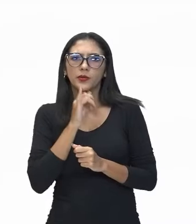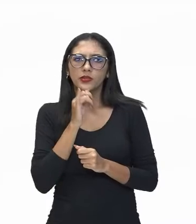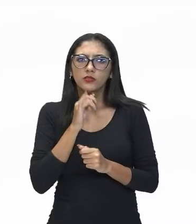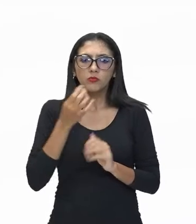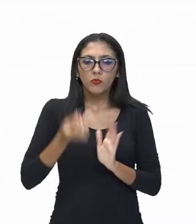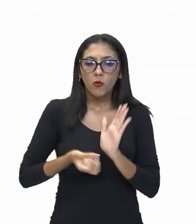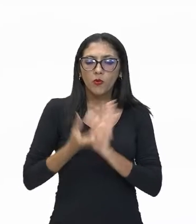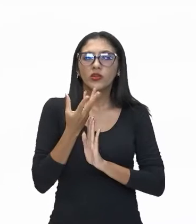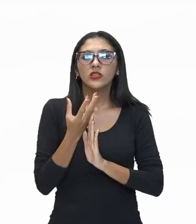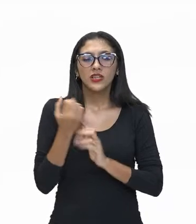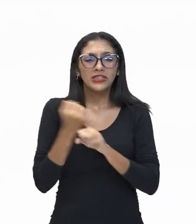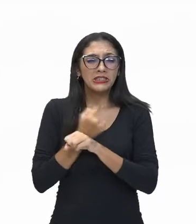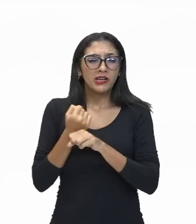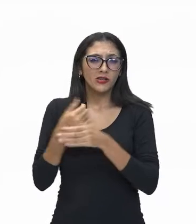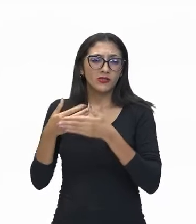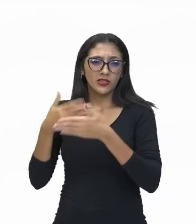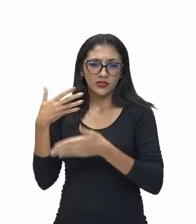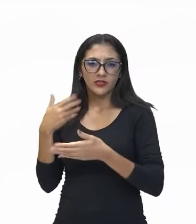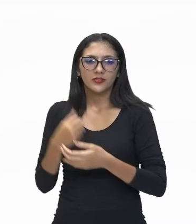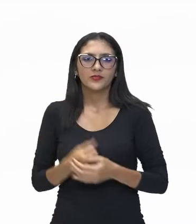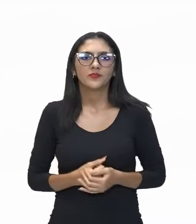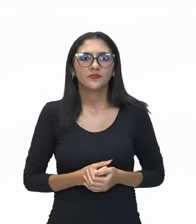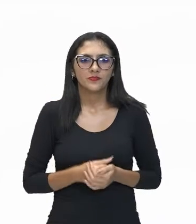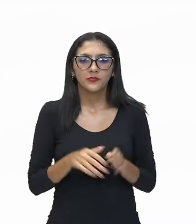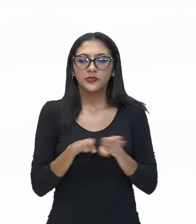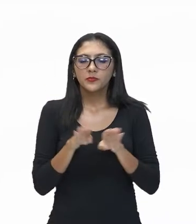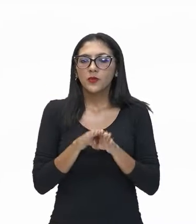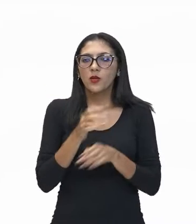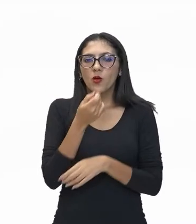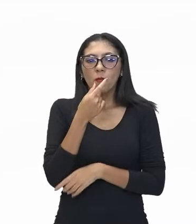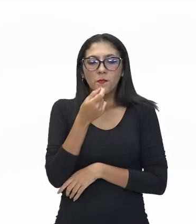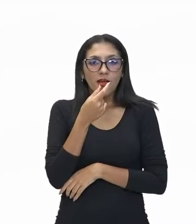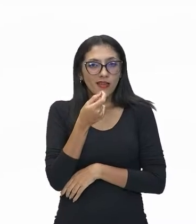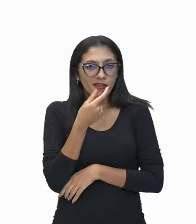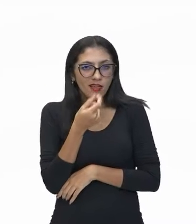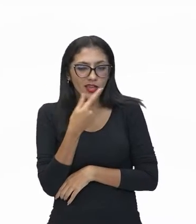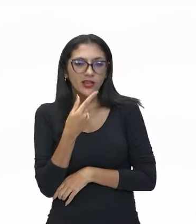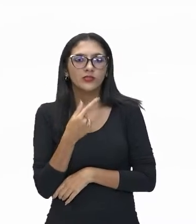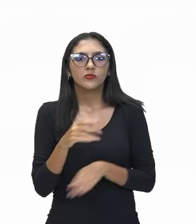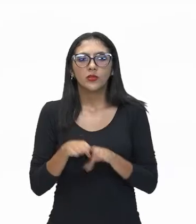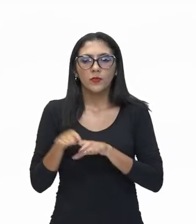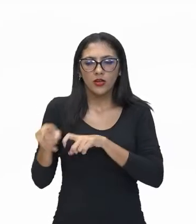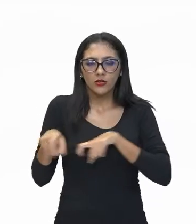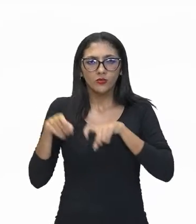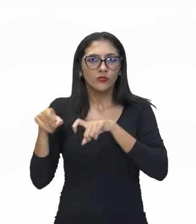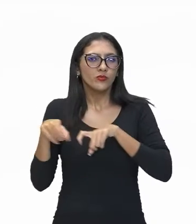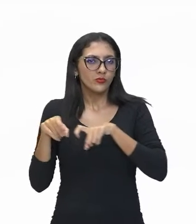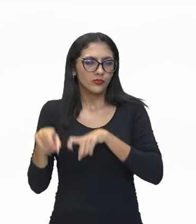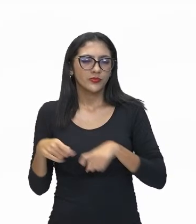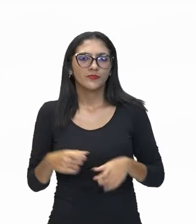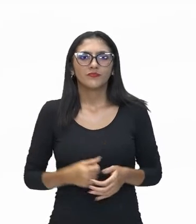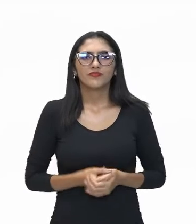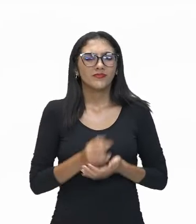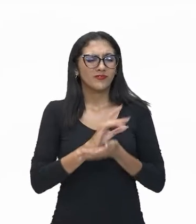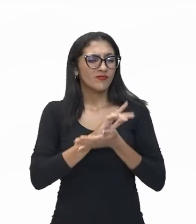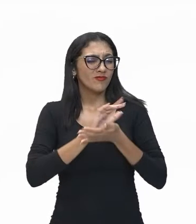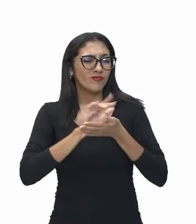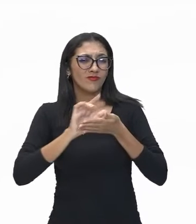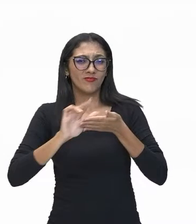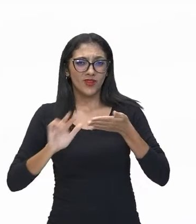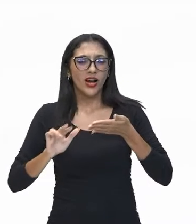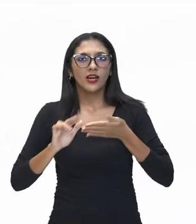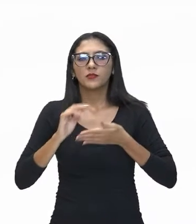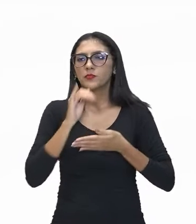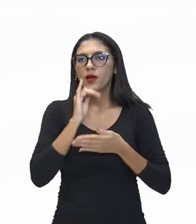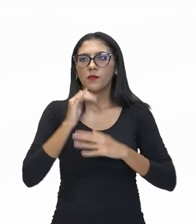né? Os medicamentos, por conta do elixir da longa vida, né? A agricultura. Bom, diversos são os